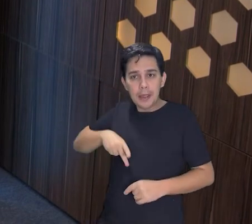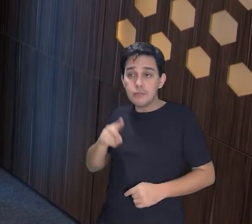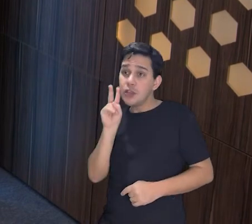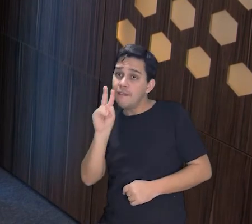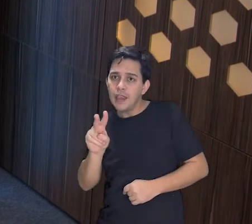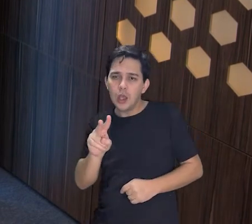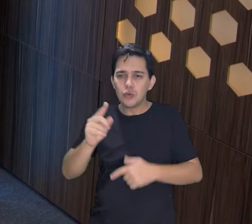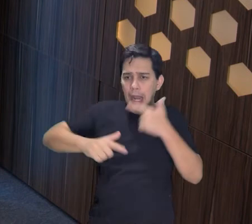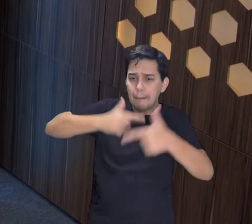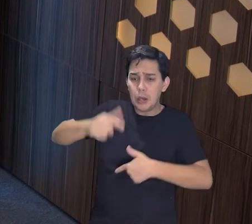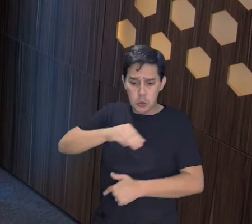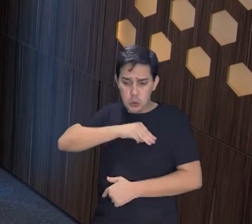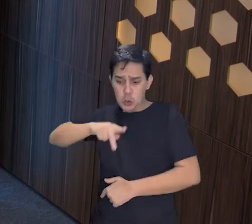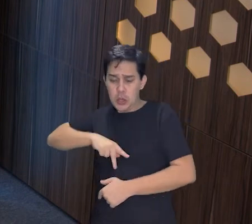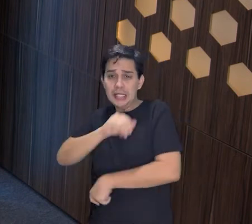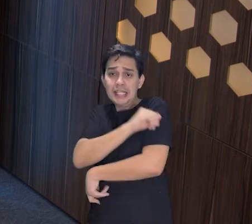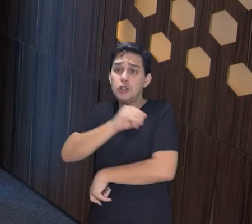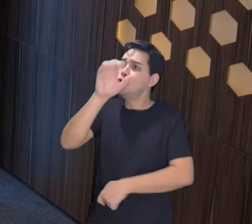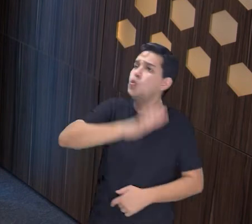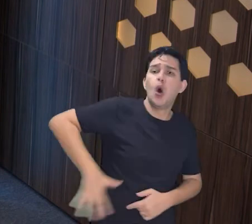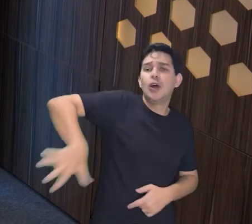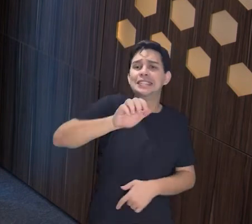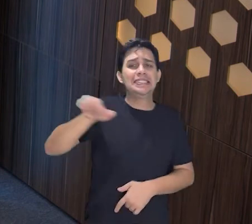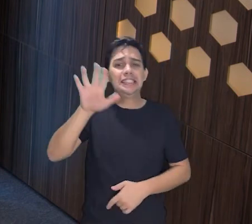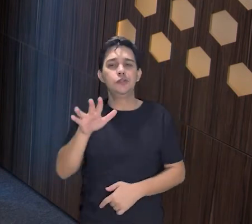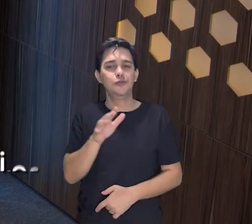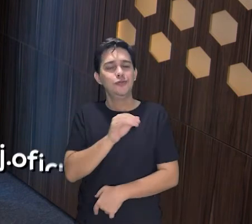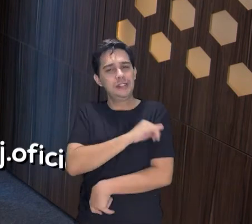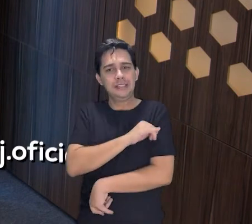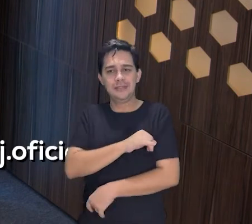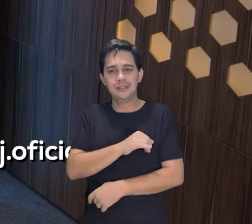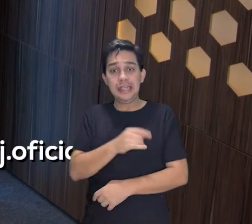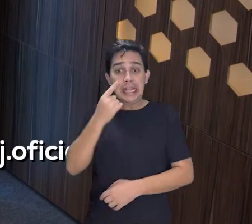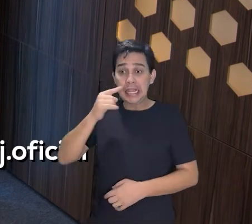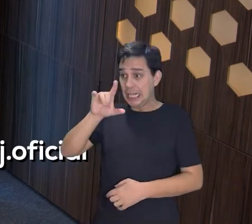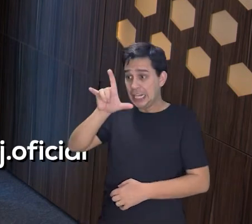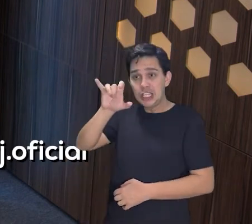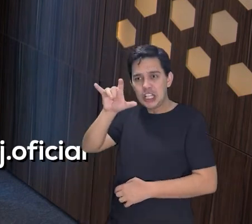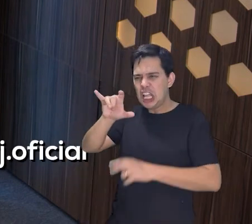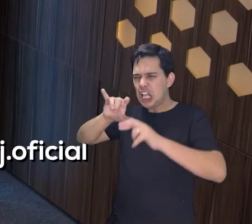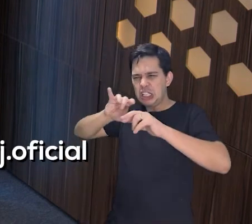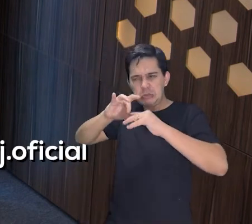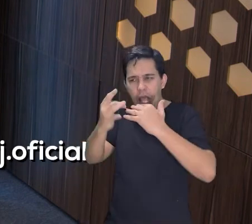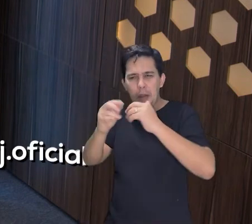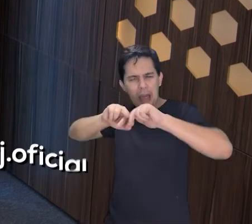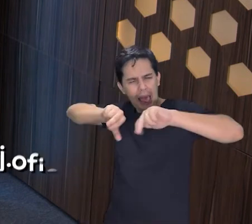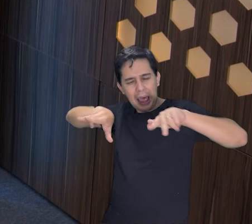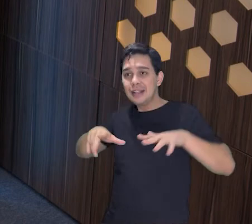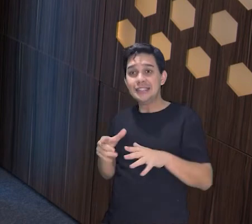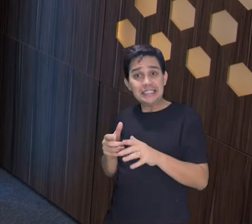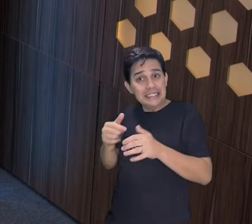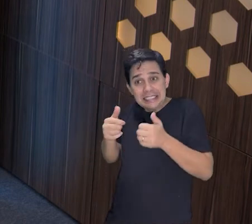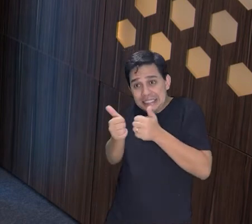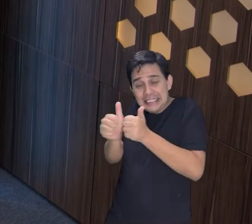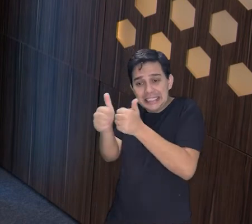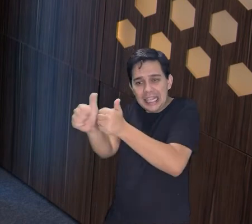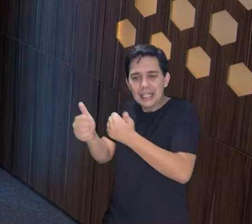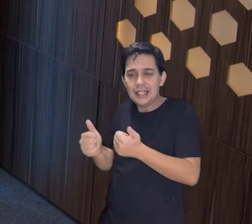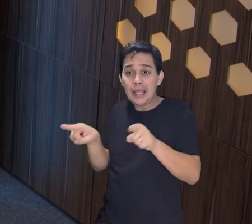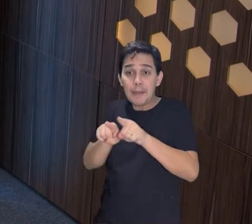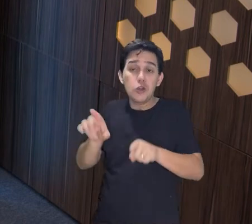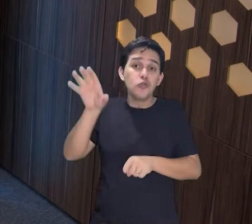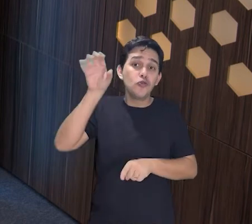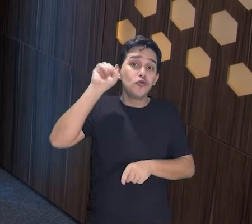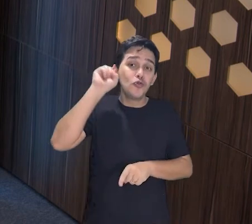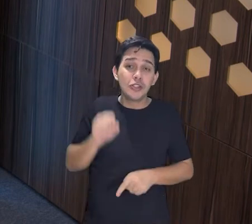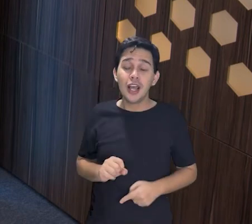órgão em todo o estado do Rio de Janeiro. E não deixe de nos seguir nas nossas redes sociais e de escutar o nosso podcast nas